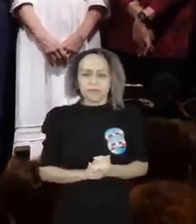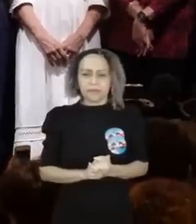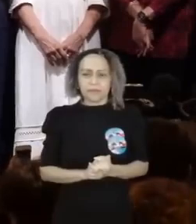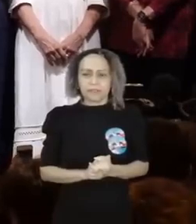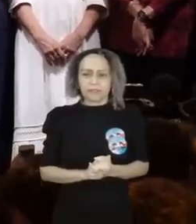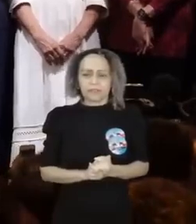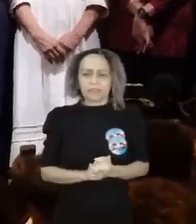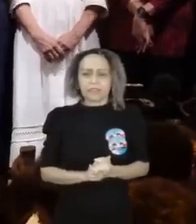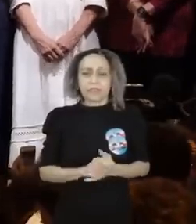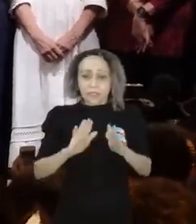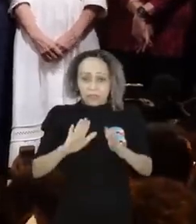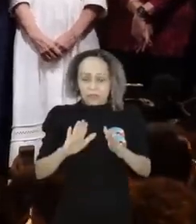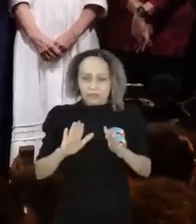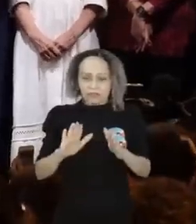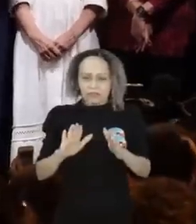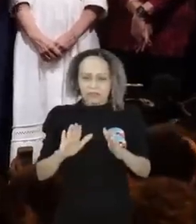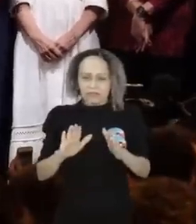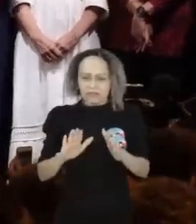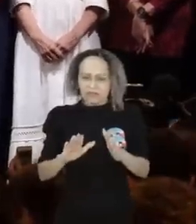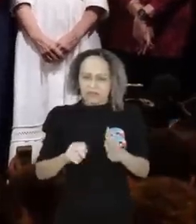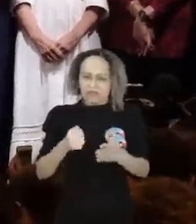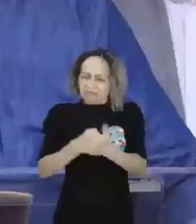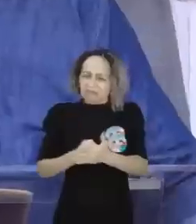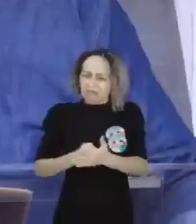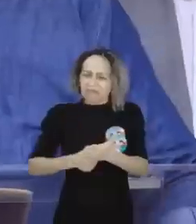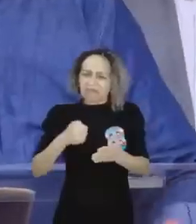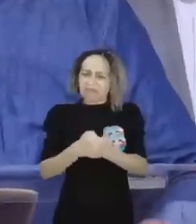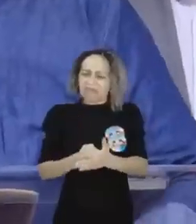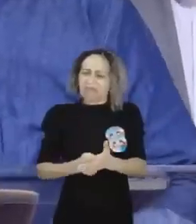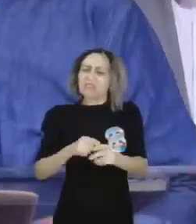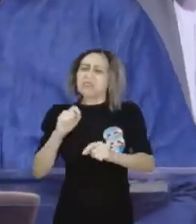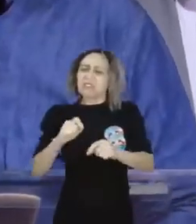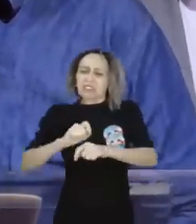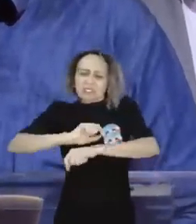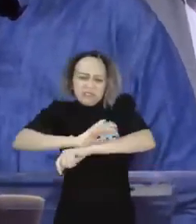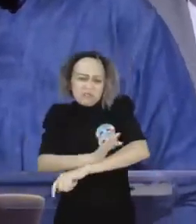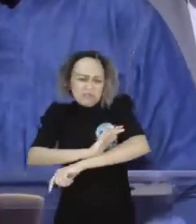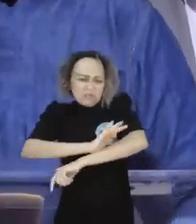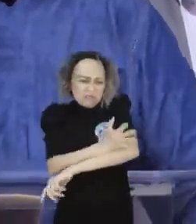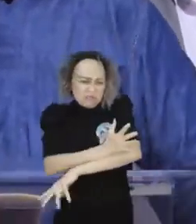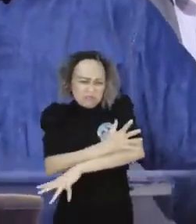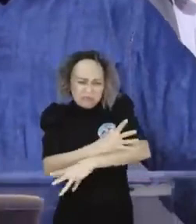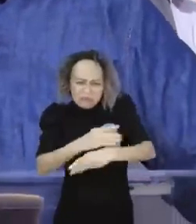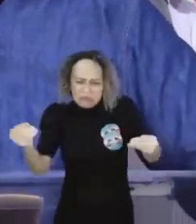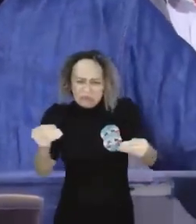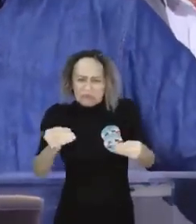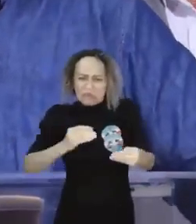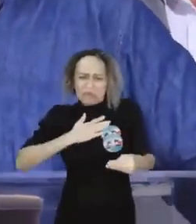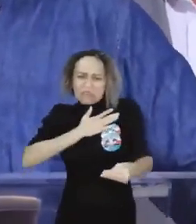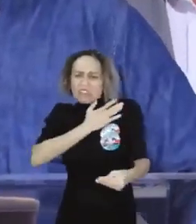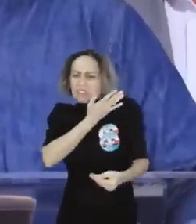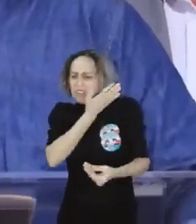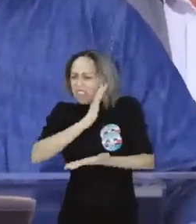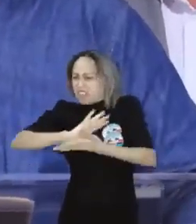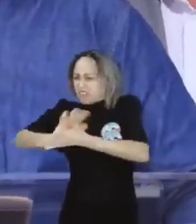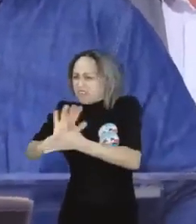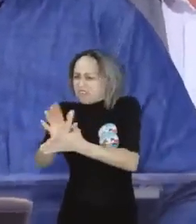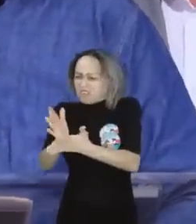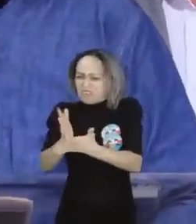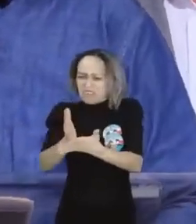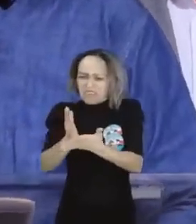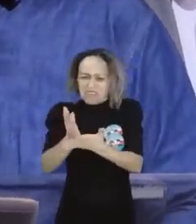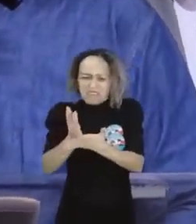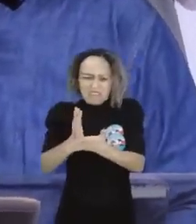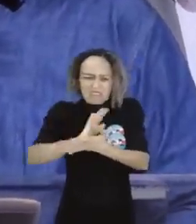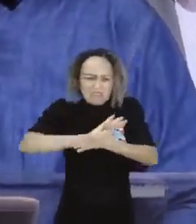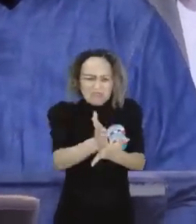Enfrentar sem trégua o racismo, o preconceito, a discriminação,